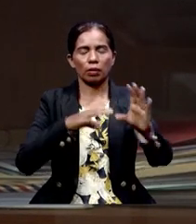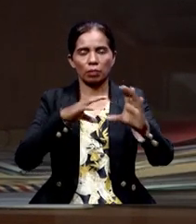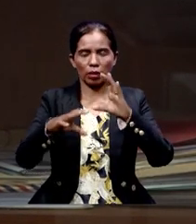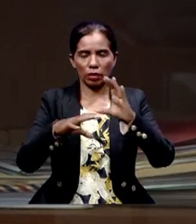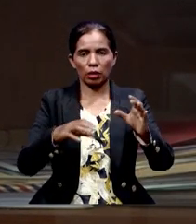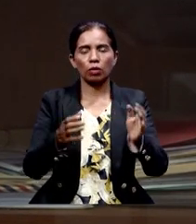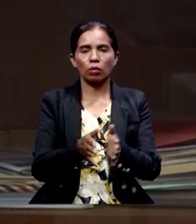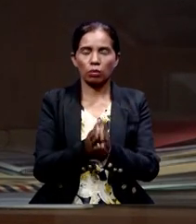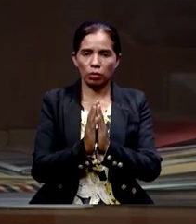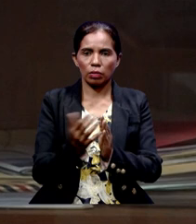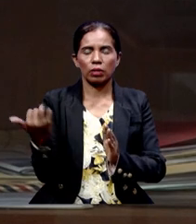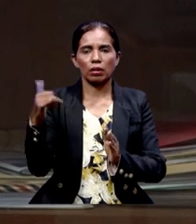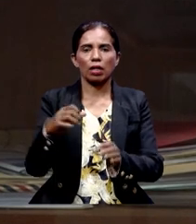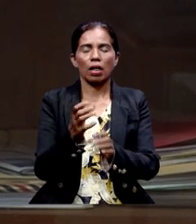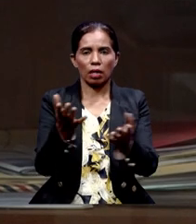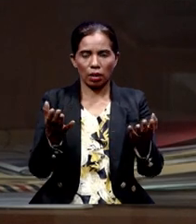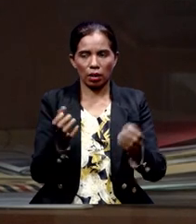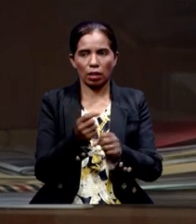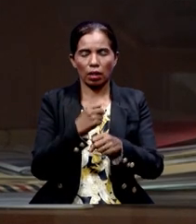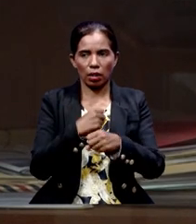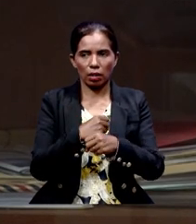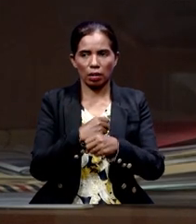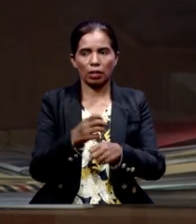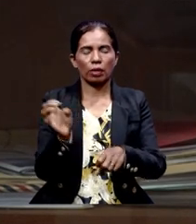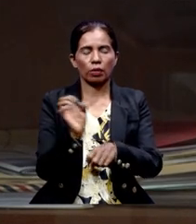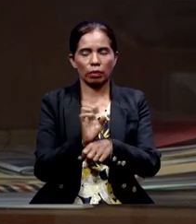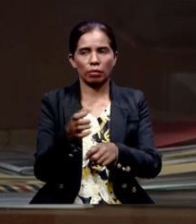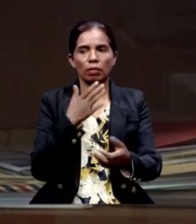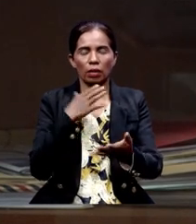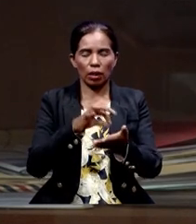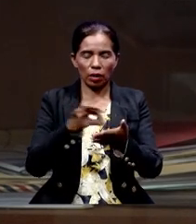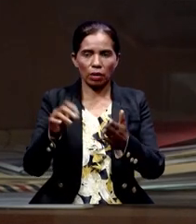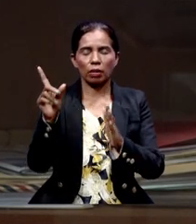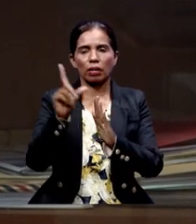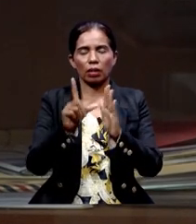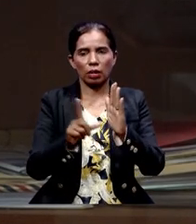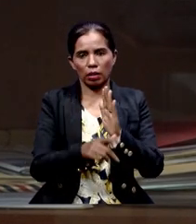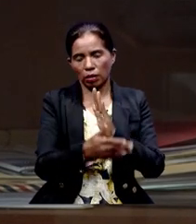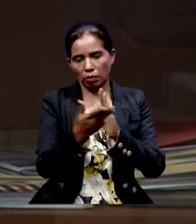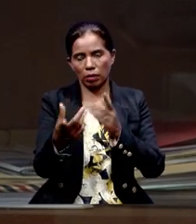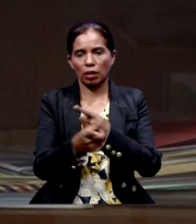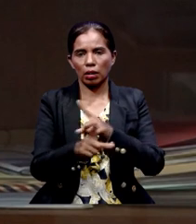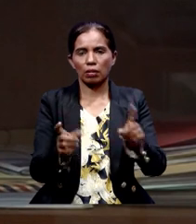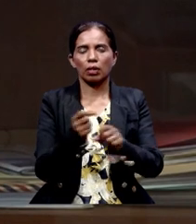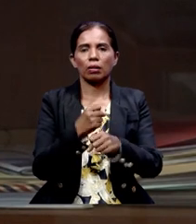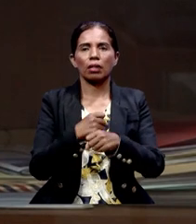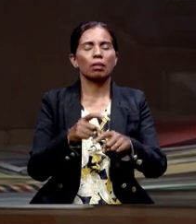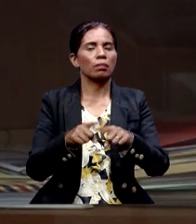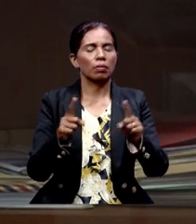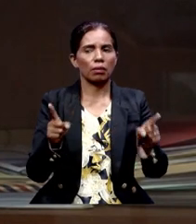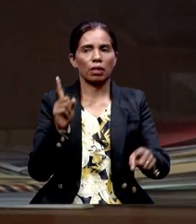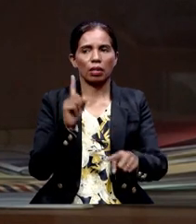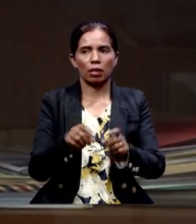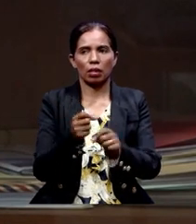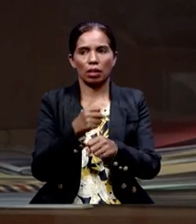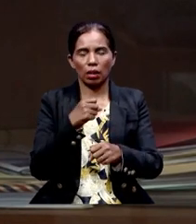para masira nebe ke hakara exerce actor economics nebe ke hakere kona he lei, tabot sira libra to halo mabe la bele libra to halo